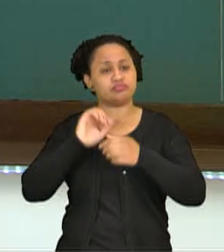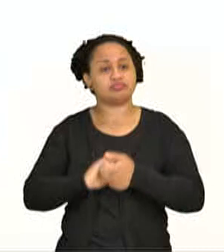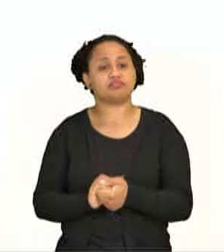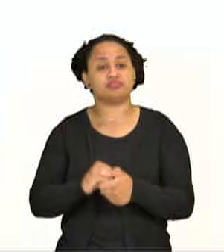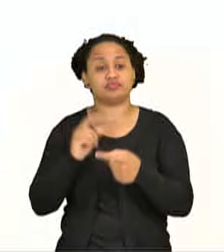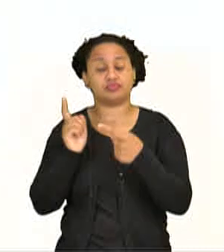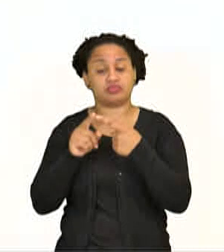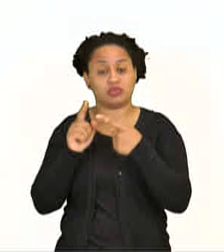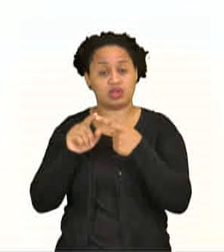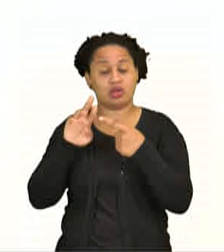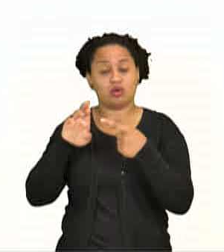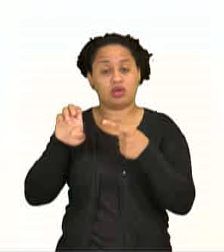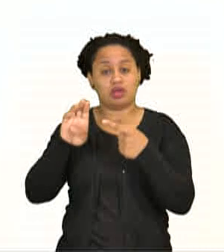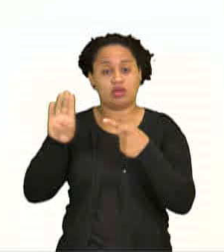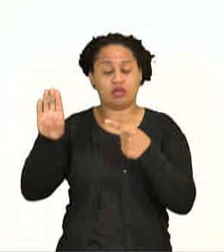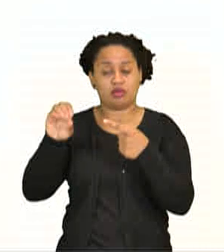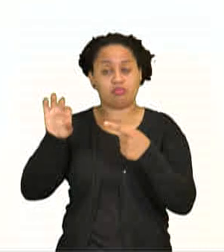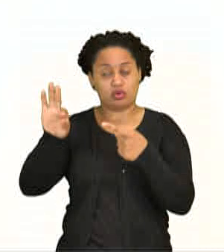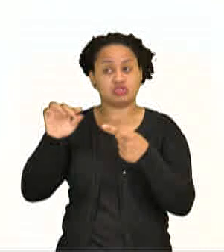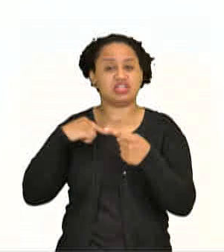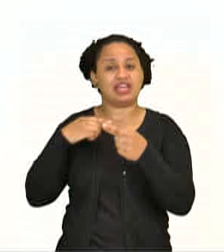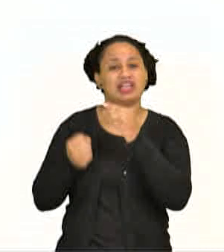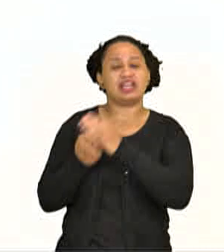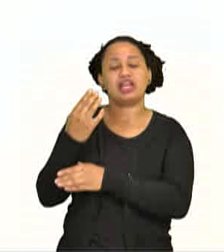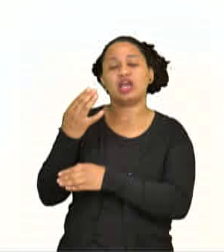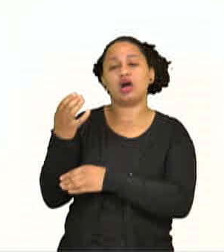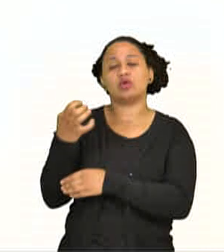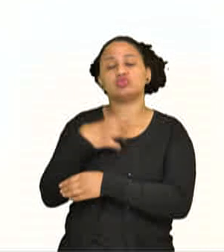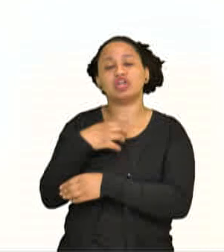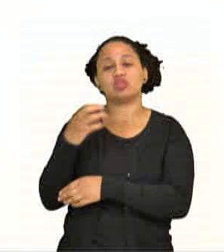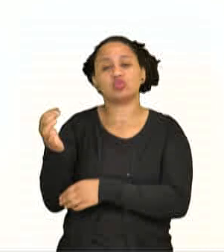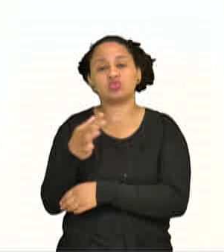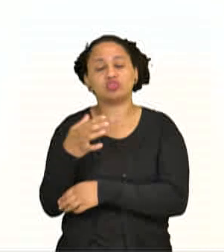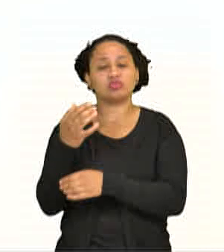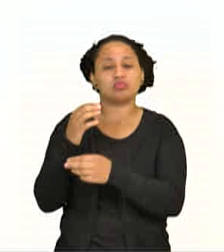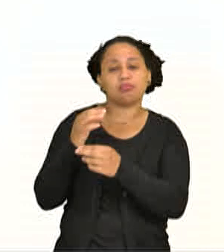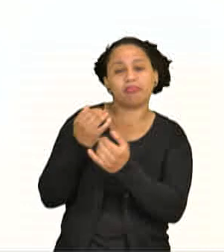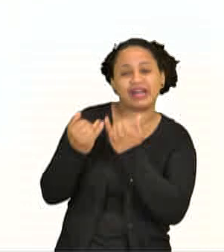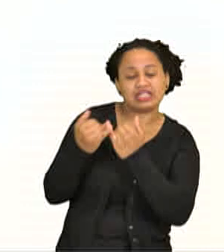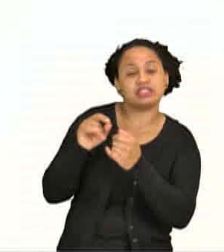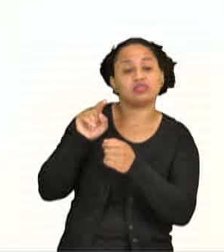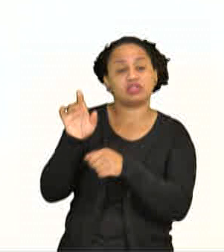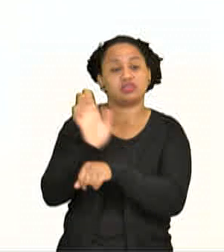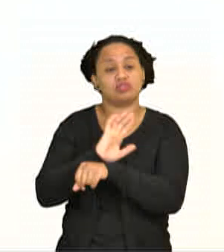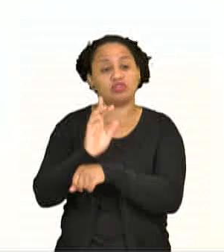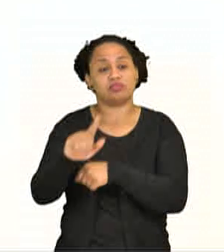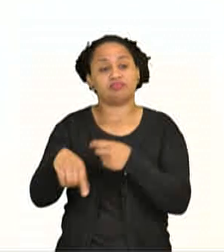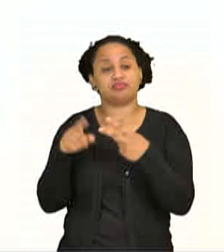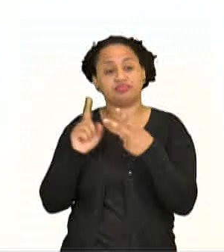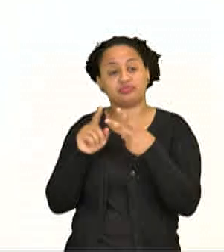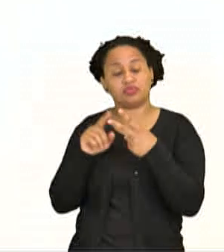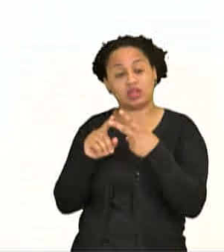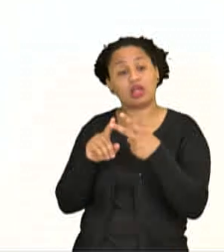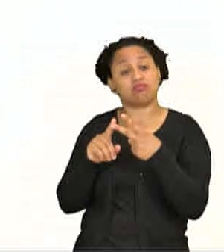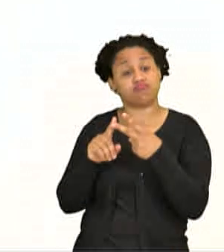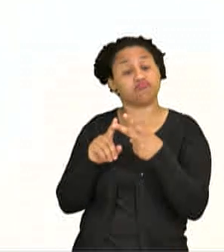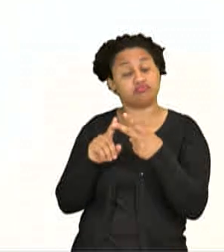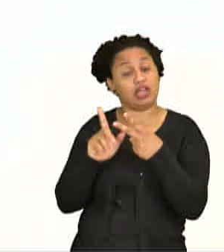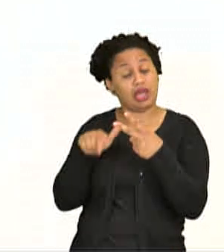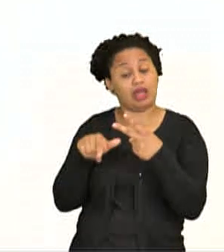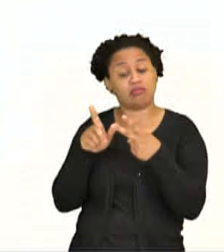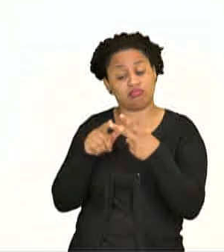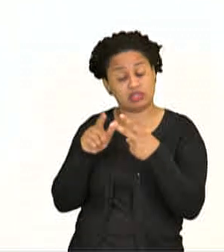quando uma nova versão do filme é criada. E o spin-off, que é o caso aqui, ó, podemos considerar que se trata